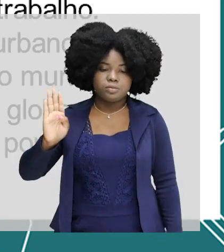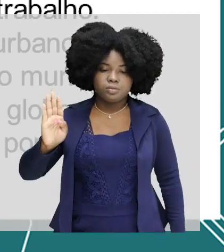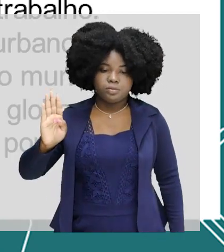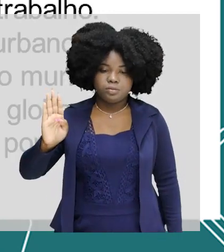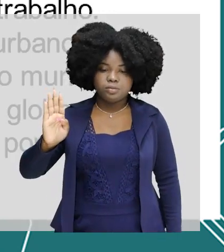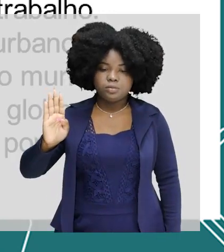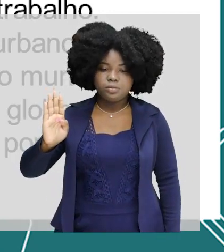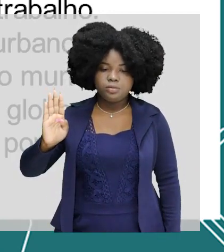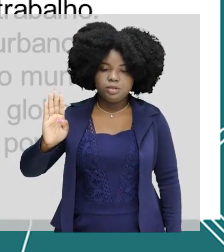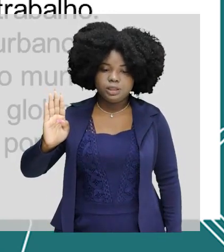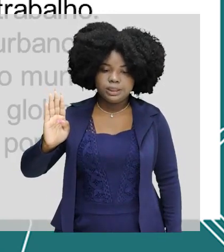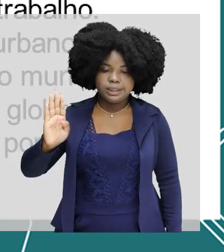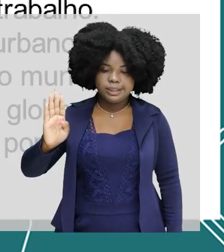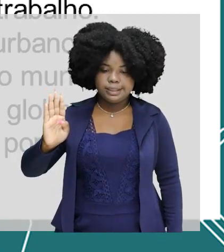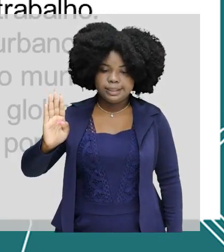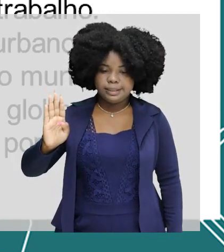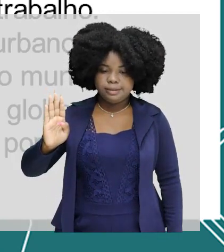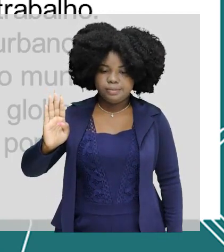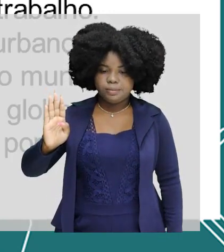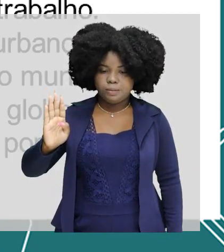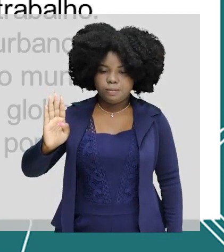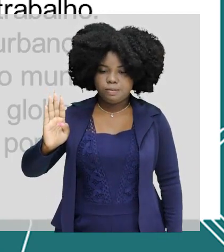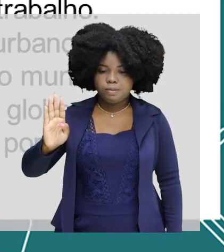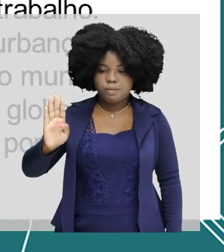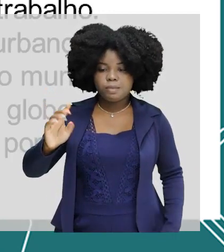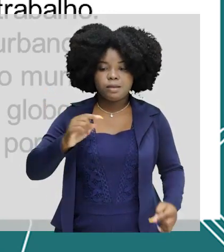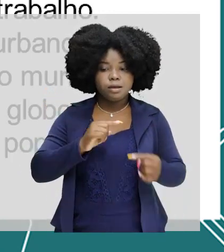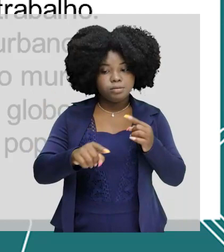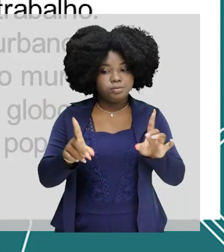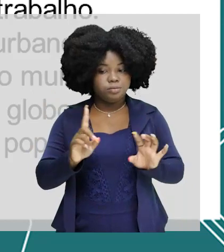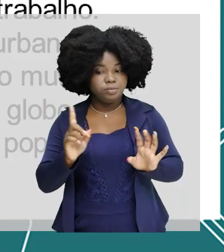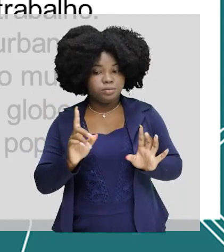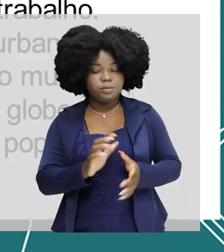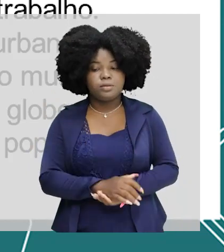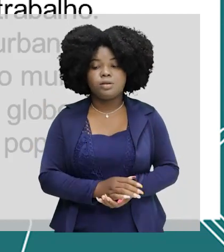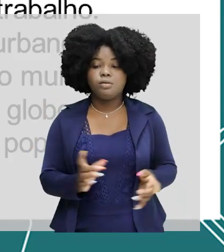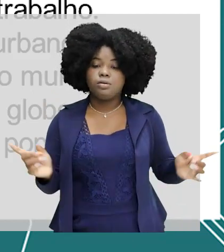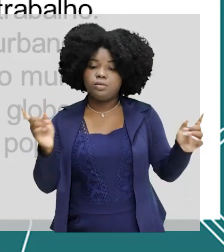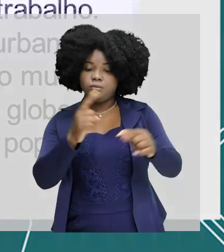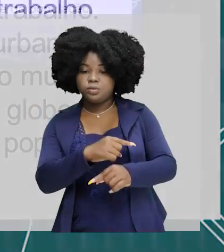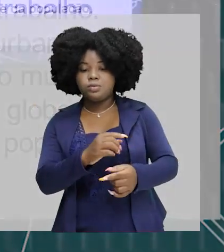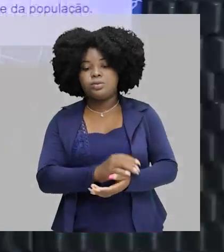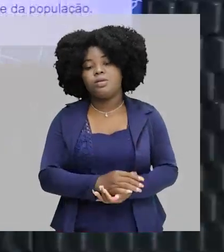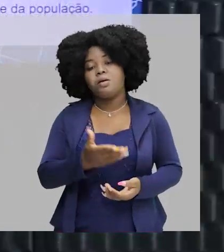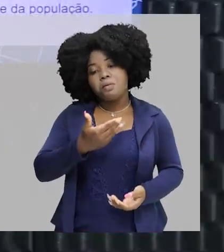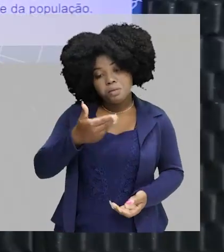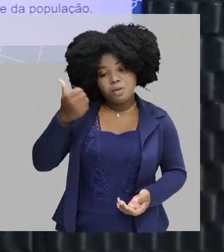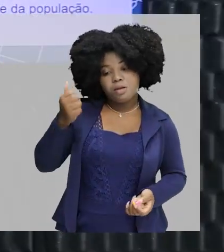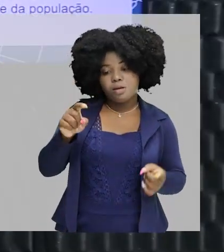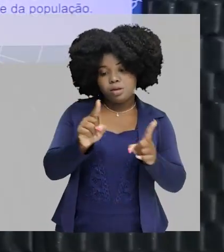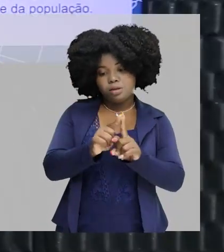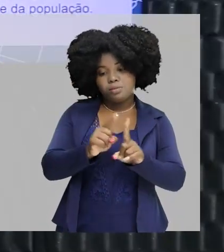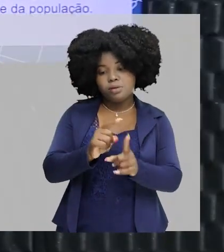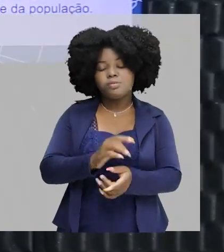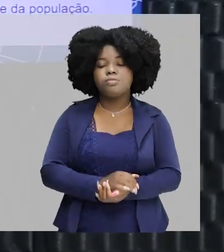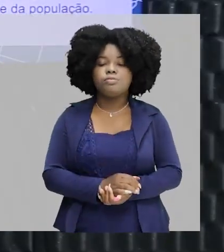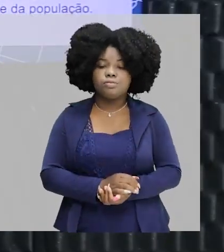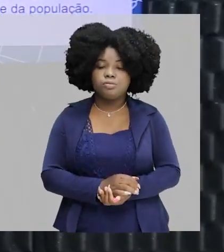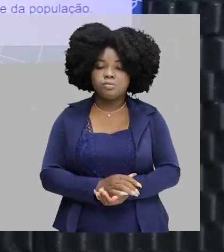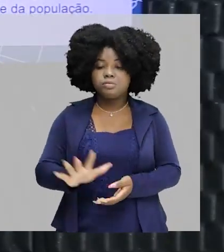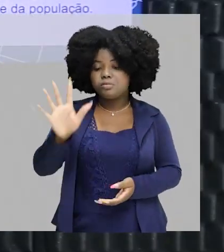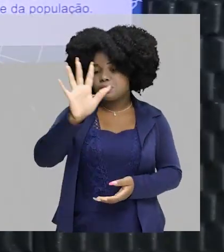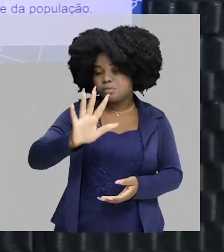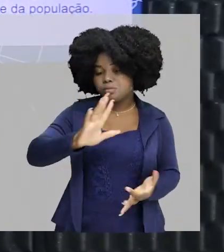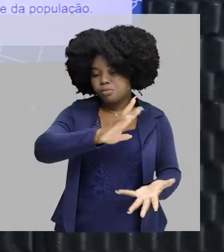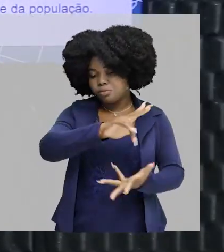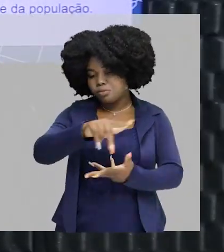de melhora do saneamento básico urbano. Falamos que não, falamos que justamente é o contrário, há uma melhora. Né? De maneira geral, no mundo,